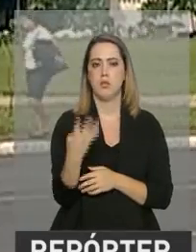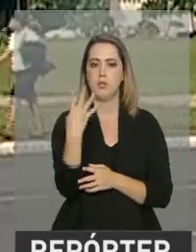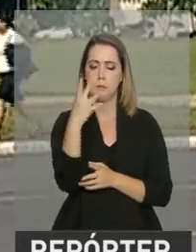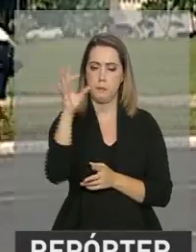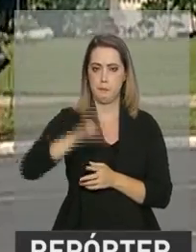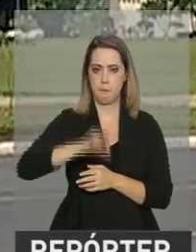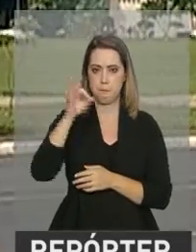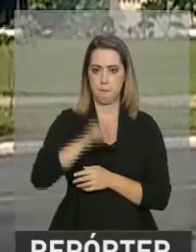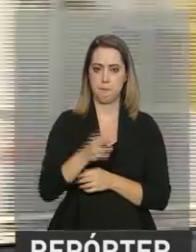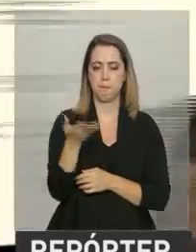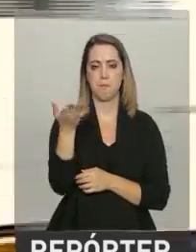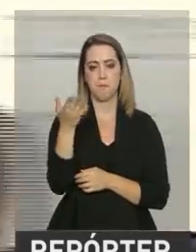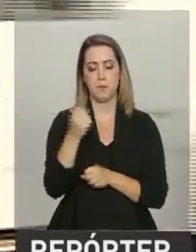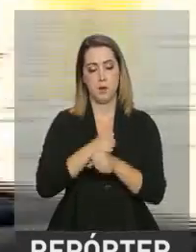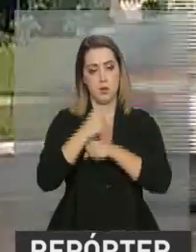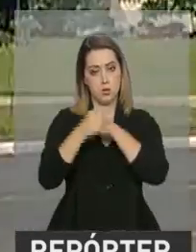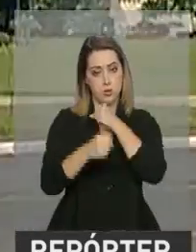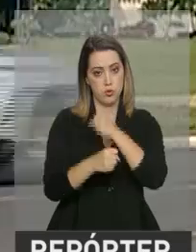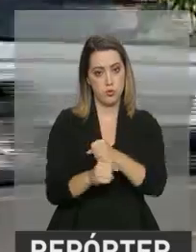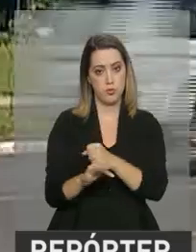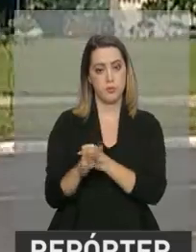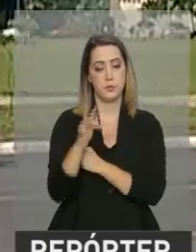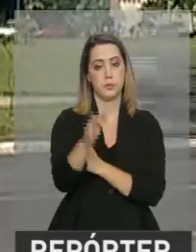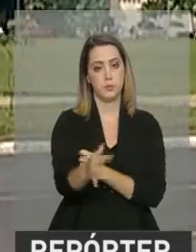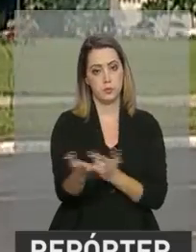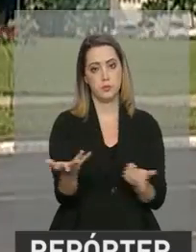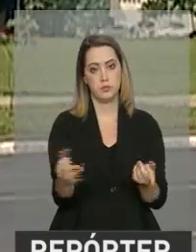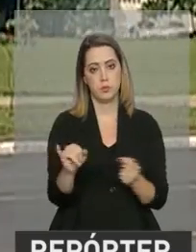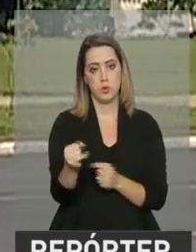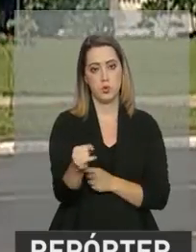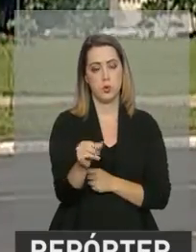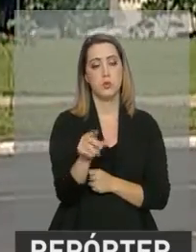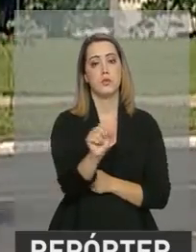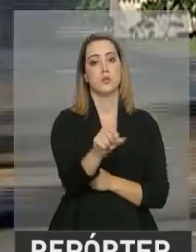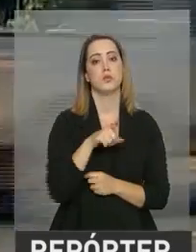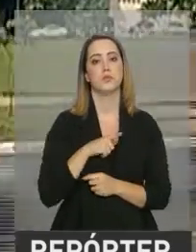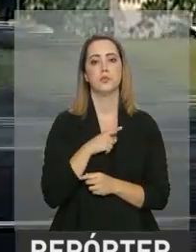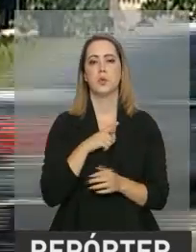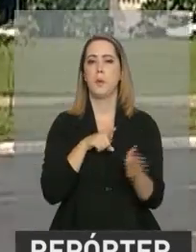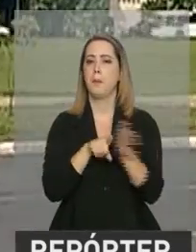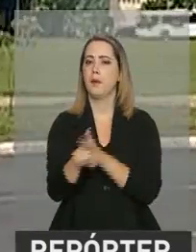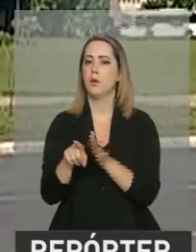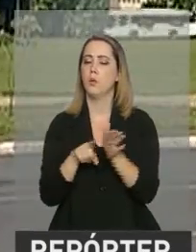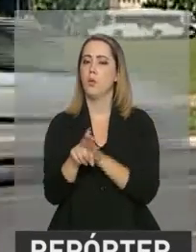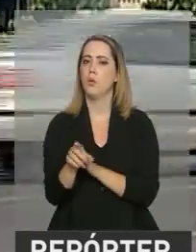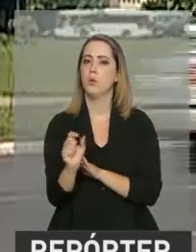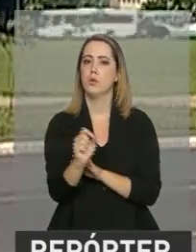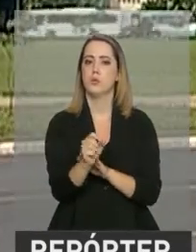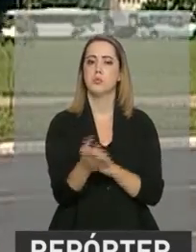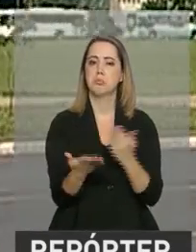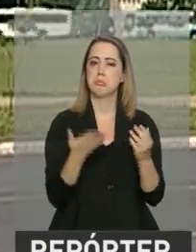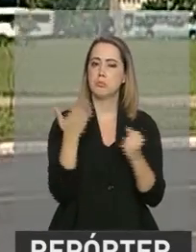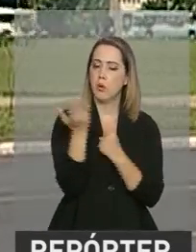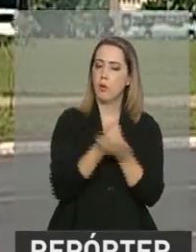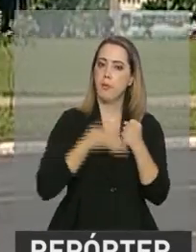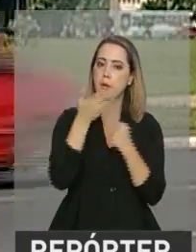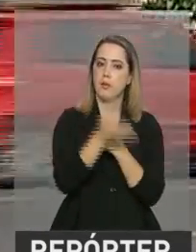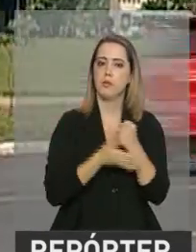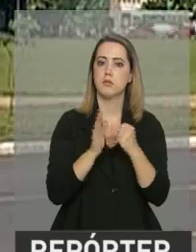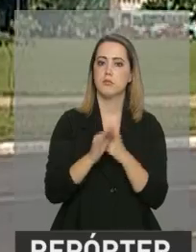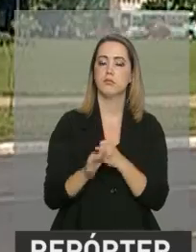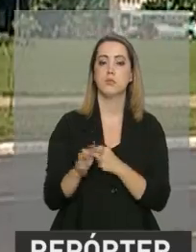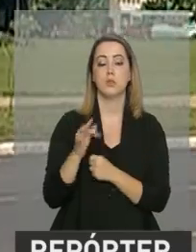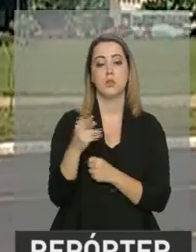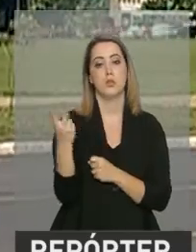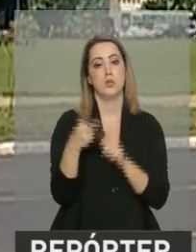30,4%. Em janeiro do ano que vem, o Ministério da Educação vai lançar uma consulta pública que vai servir de base para as